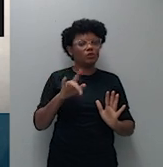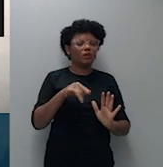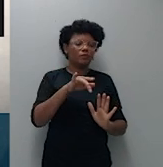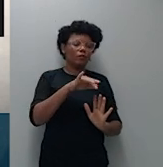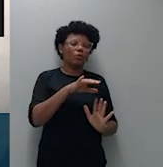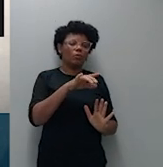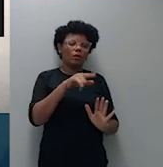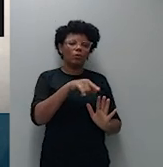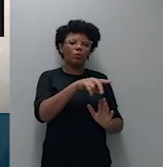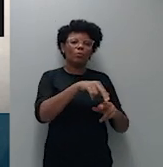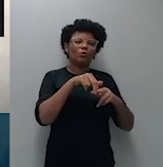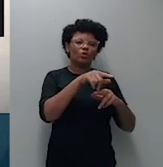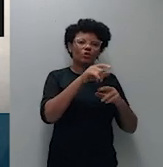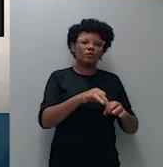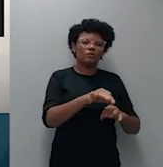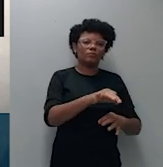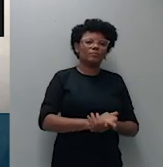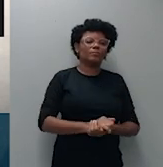sido